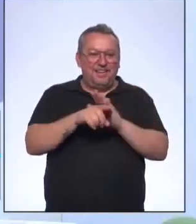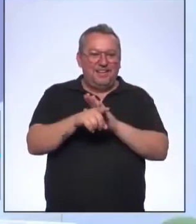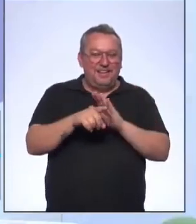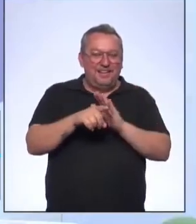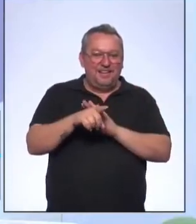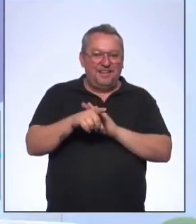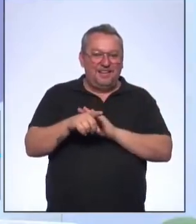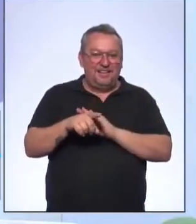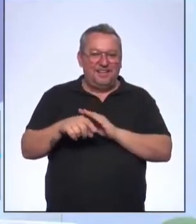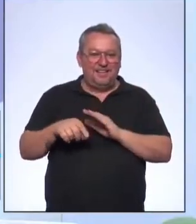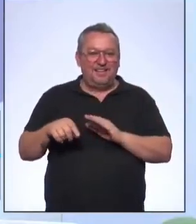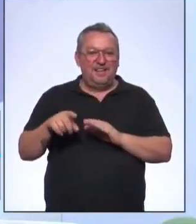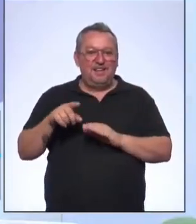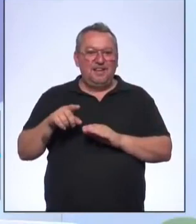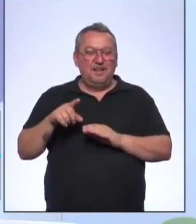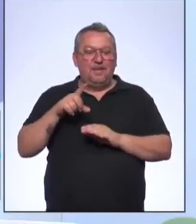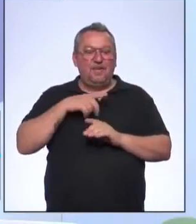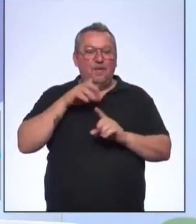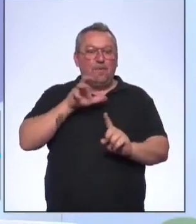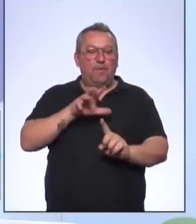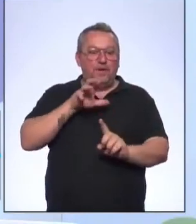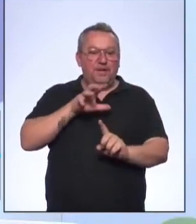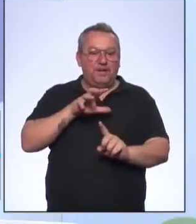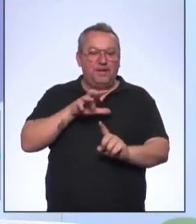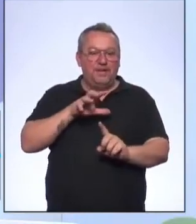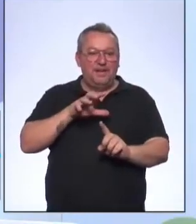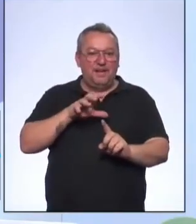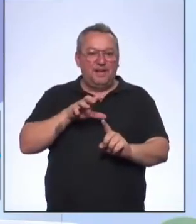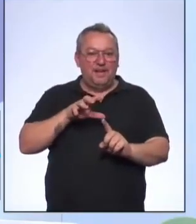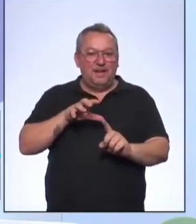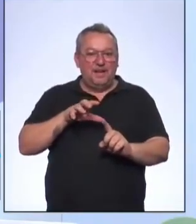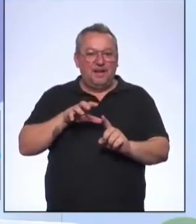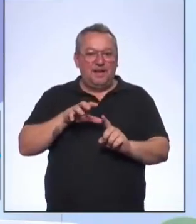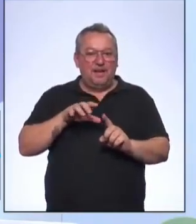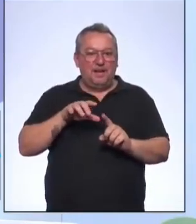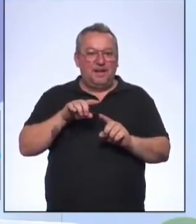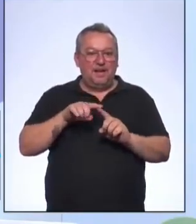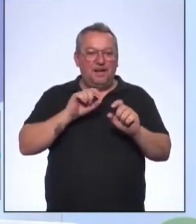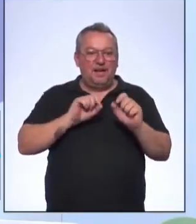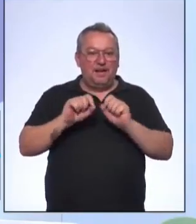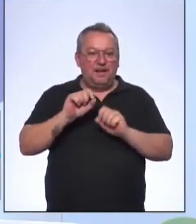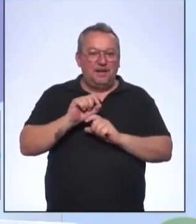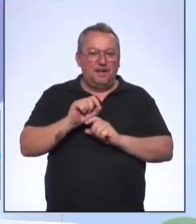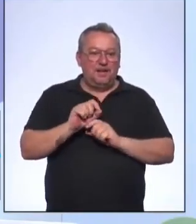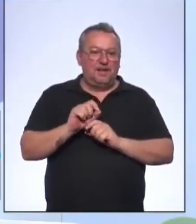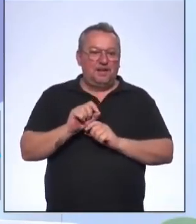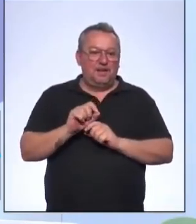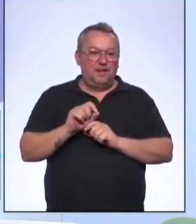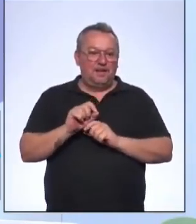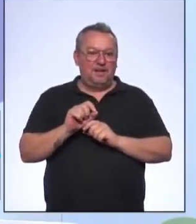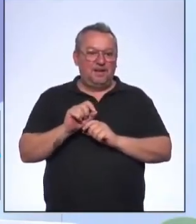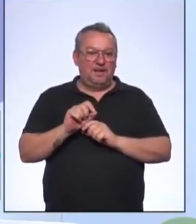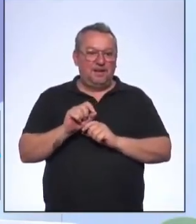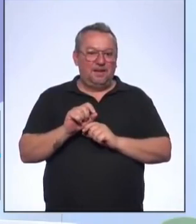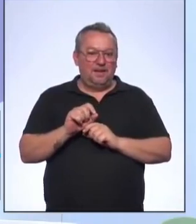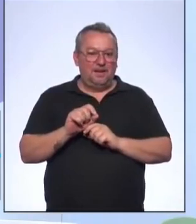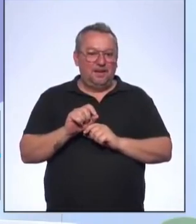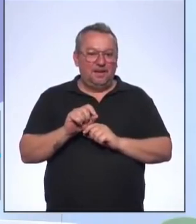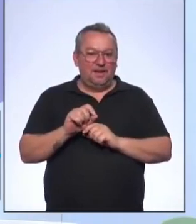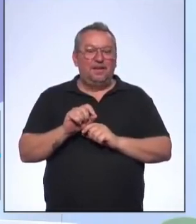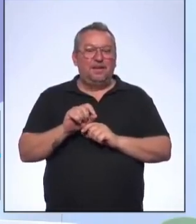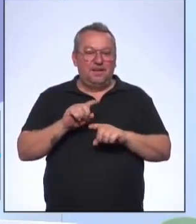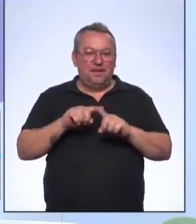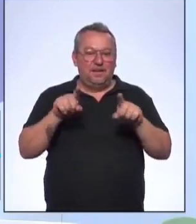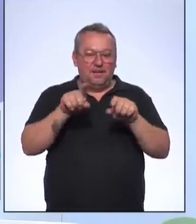aí vai. Então, são profecias. Então, querendo ou não, também já é uma brincadeira, esse profecias à parte, né? E ele coloca, há